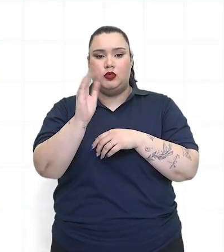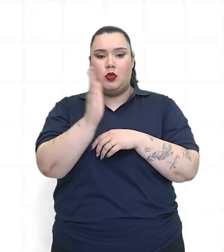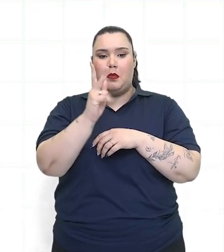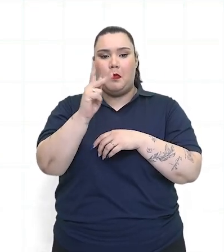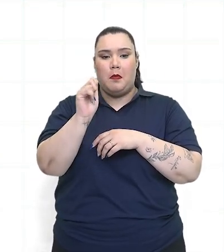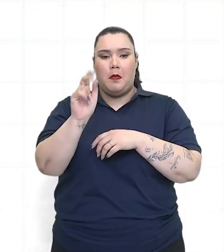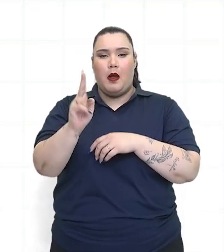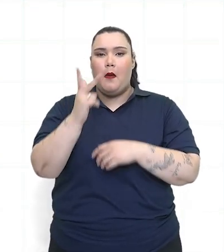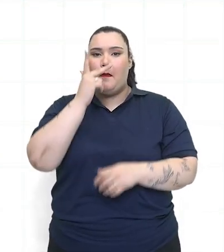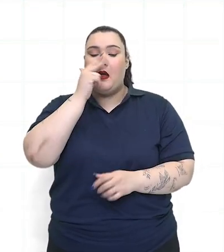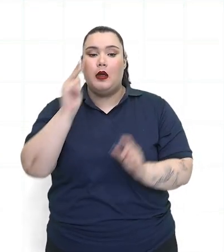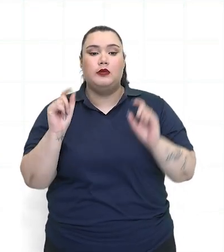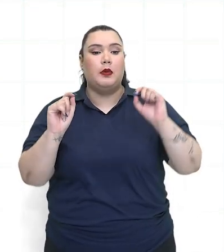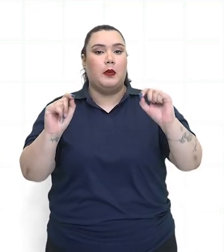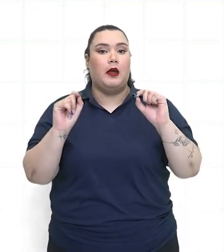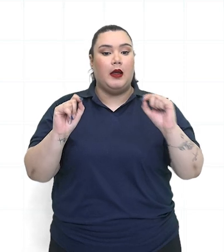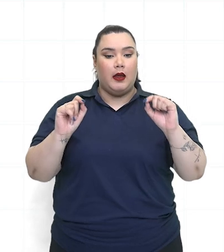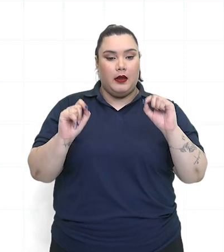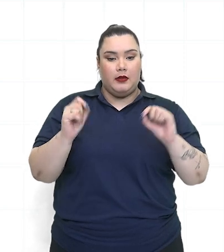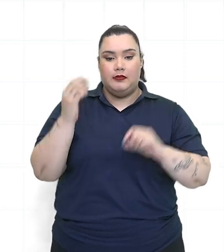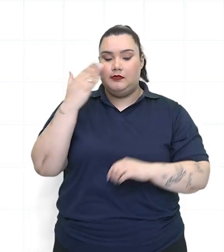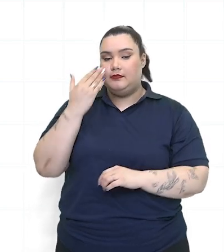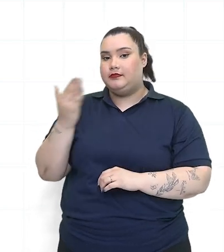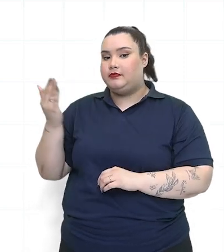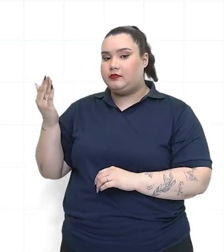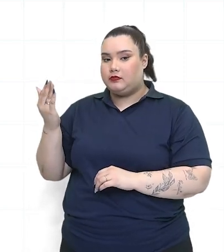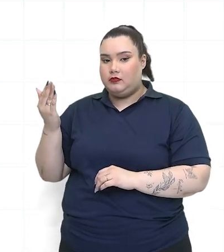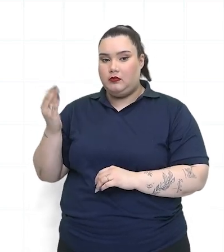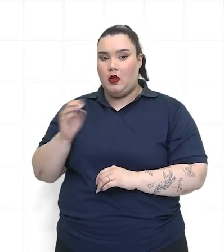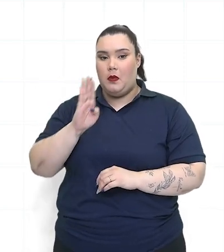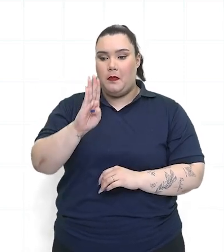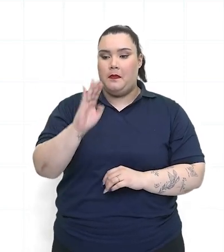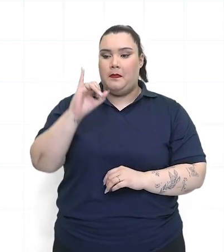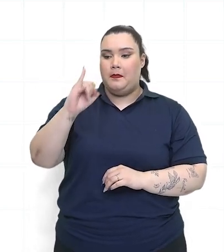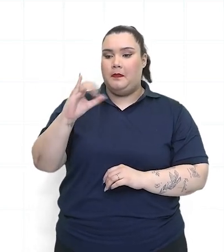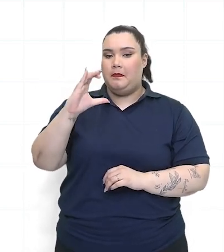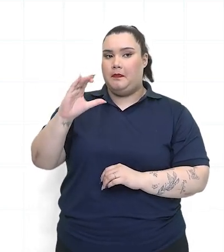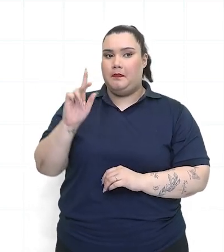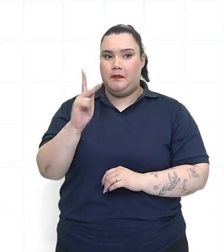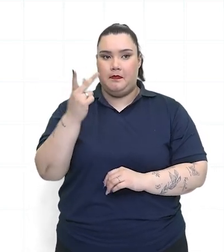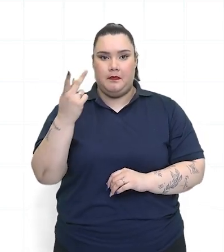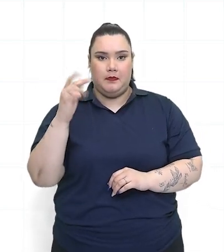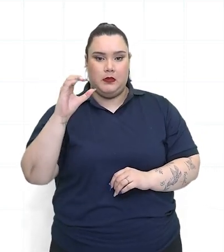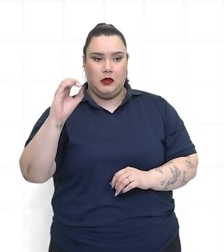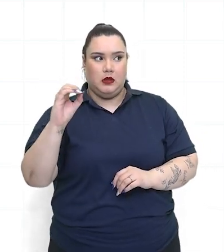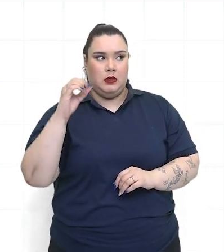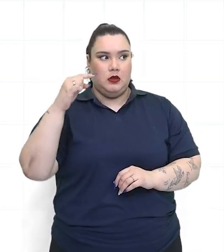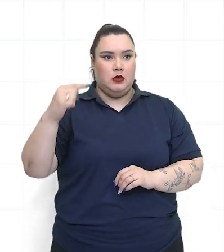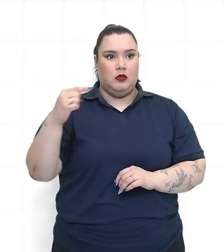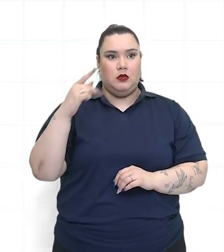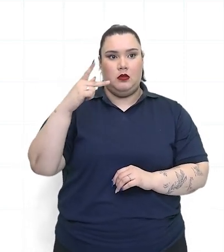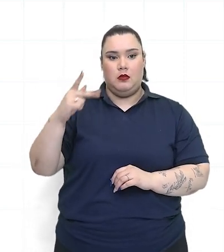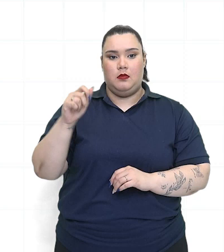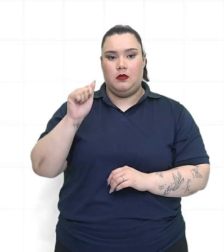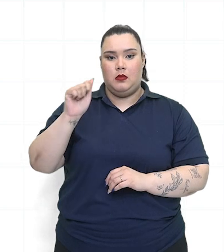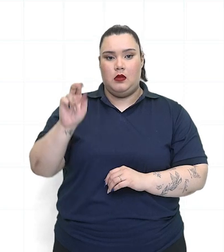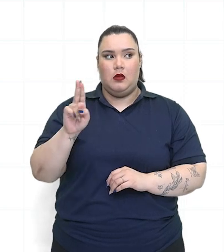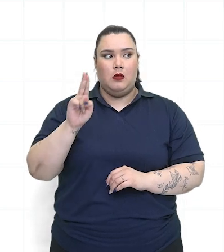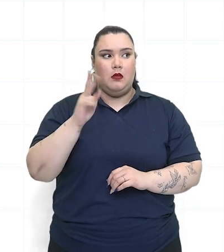Lendo o texto, nós vimos que o bicho-pau, certo?